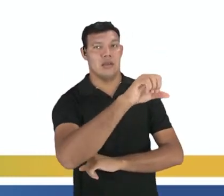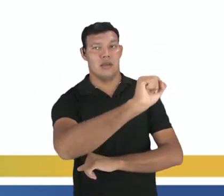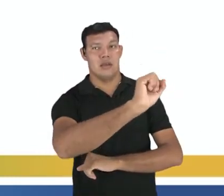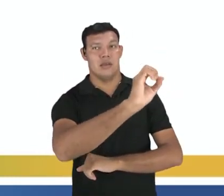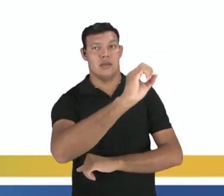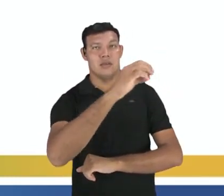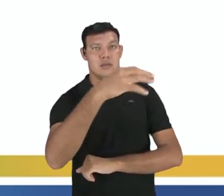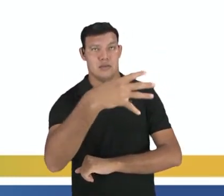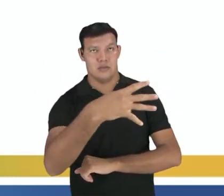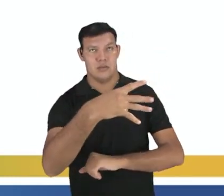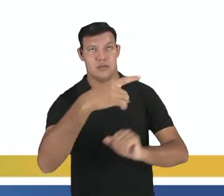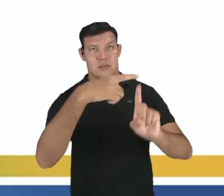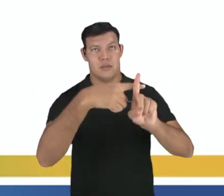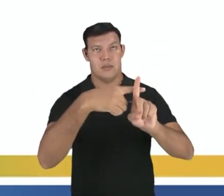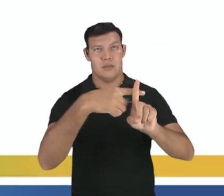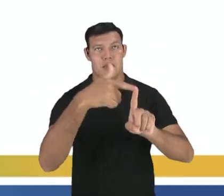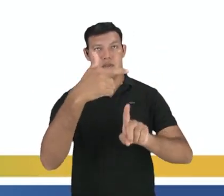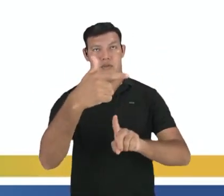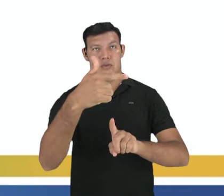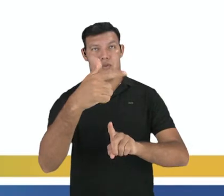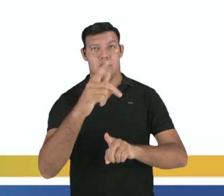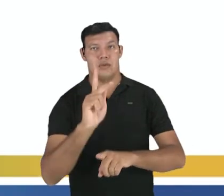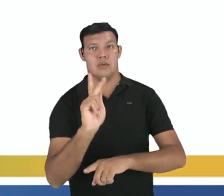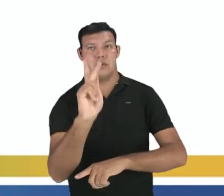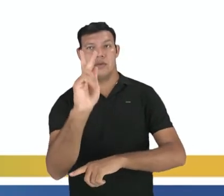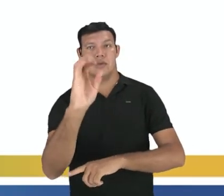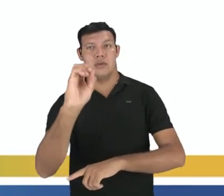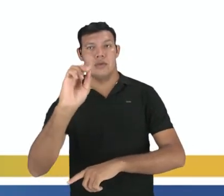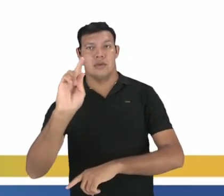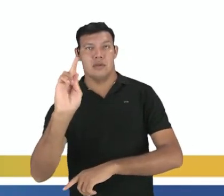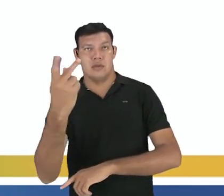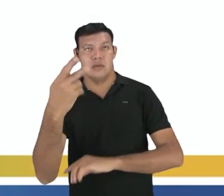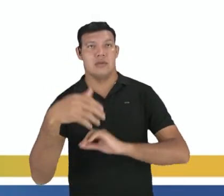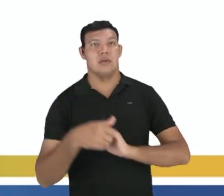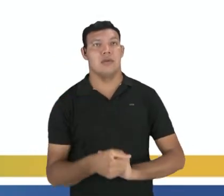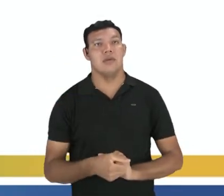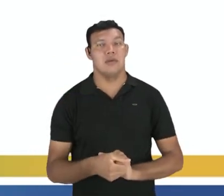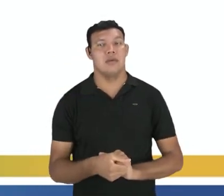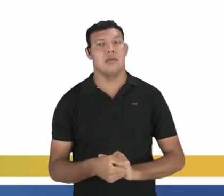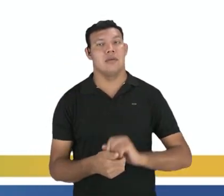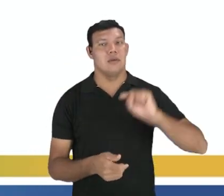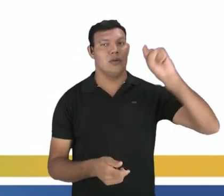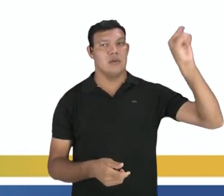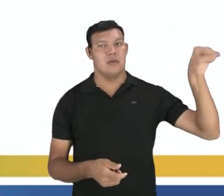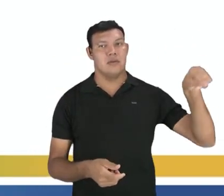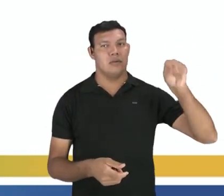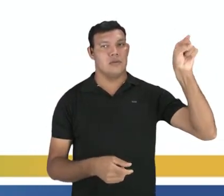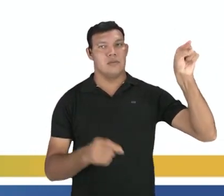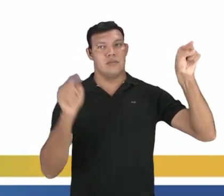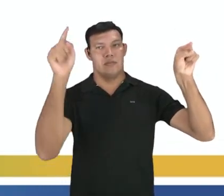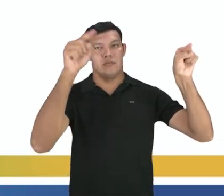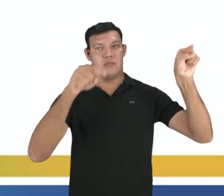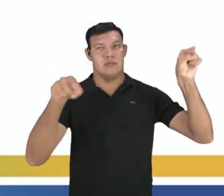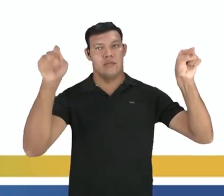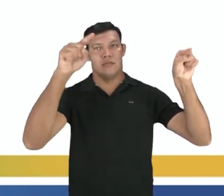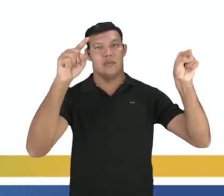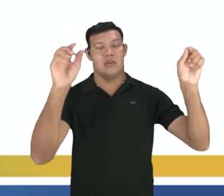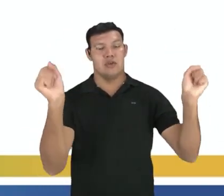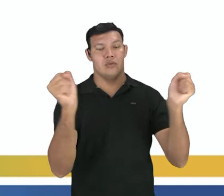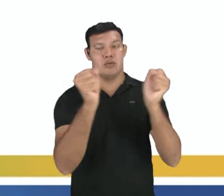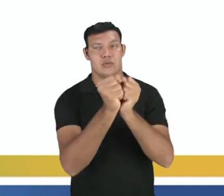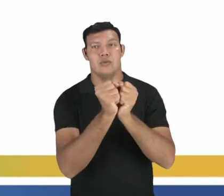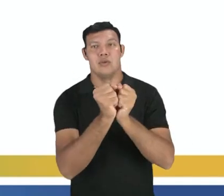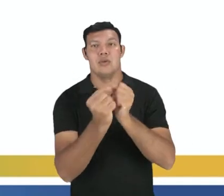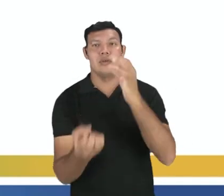hidróxido de potássio. Então, nós temos aqui os elementos químicos que formam a água, o restante é o que vai formar o